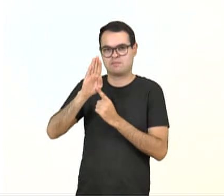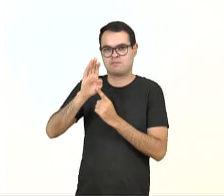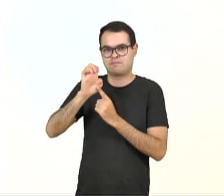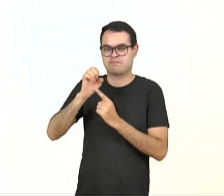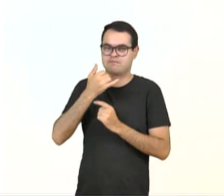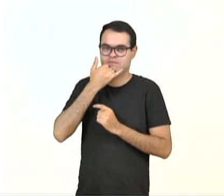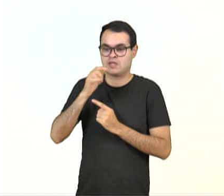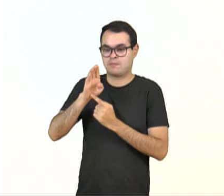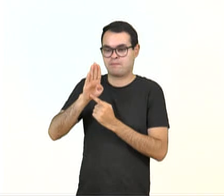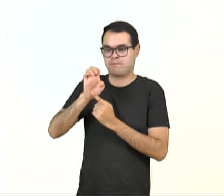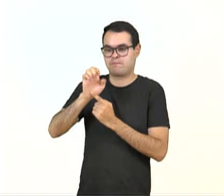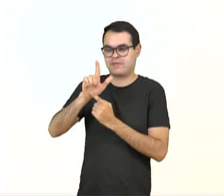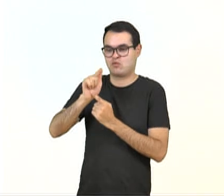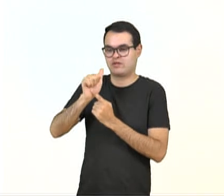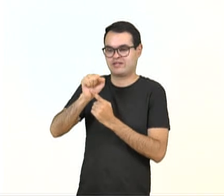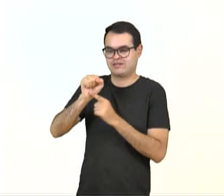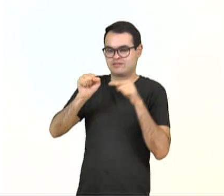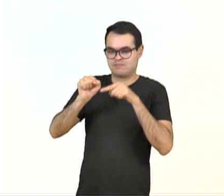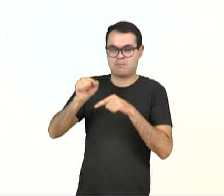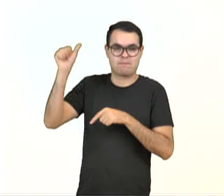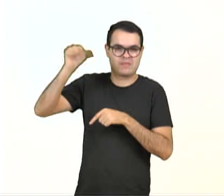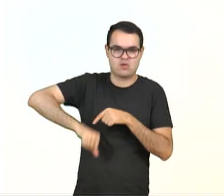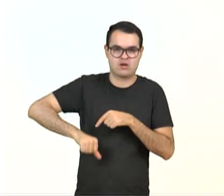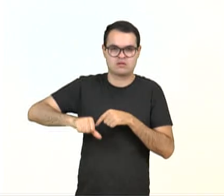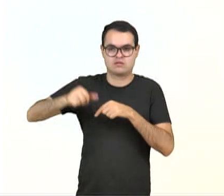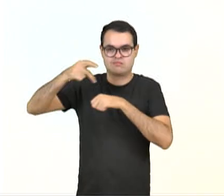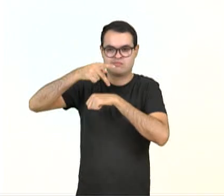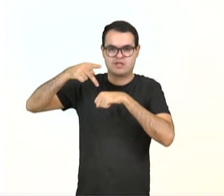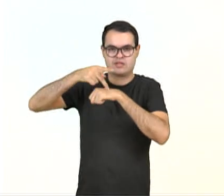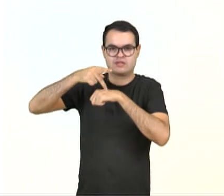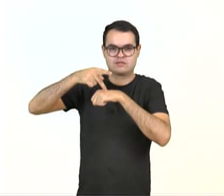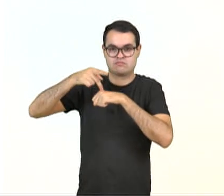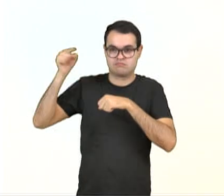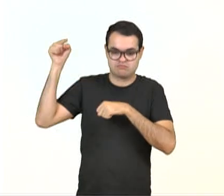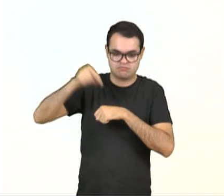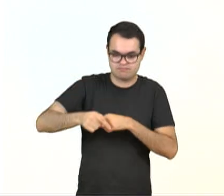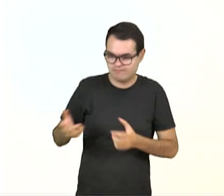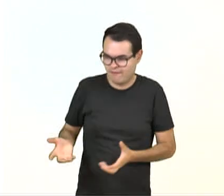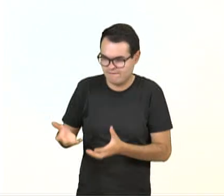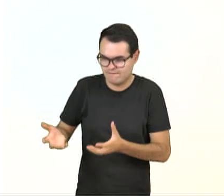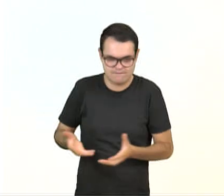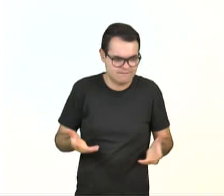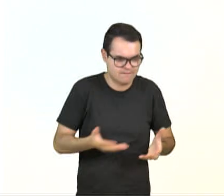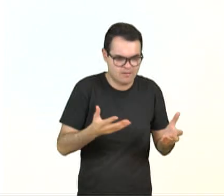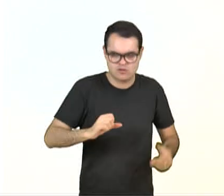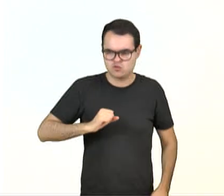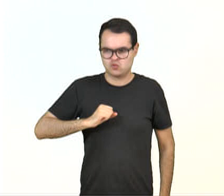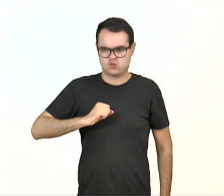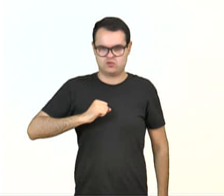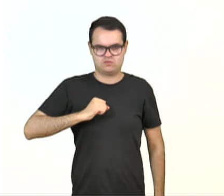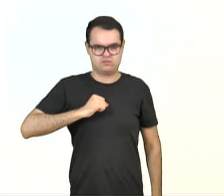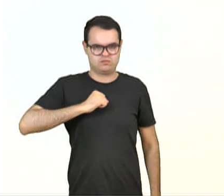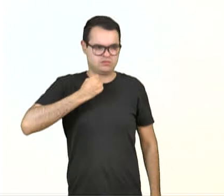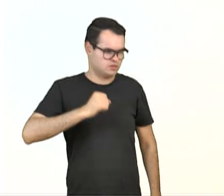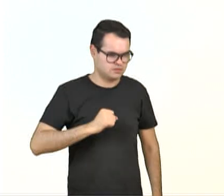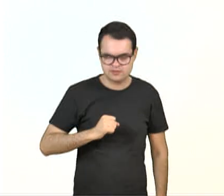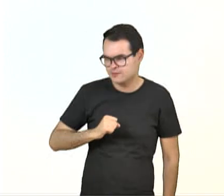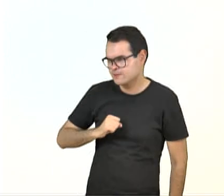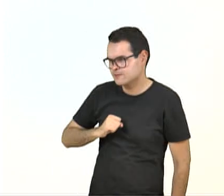opinião. Tá? Os belgas estimularam o ódio entre as duas